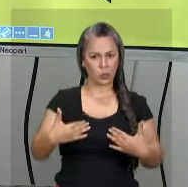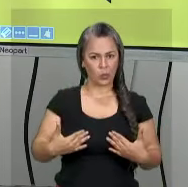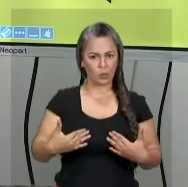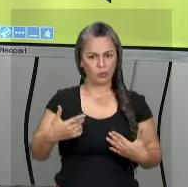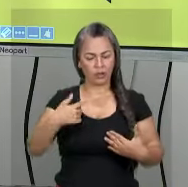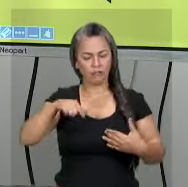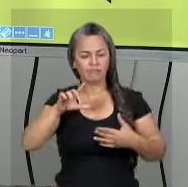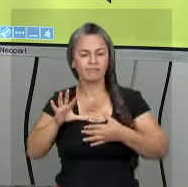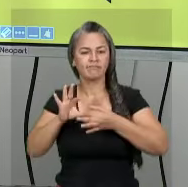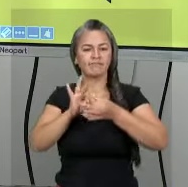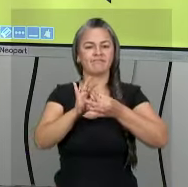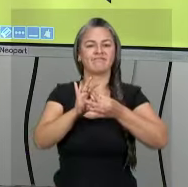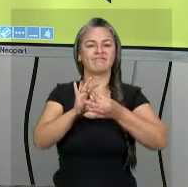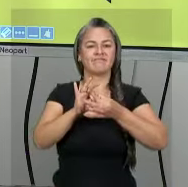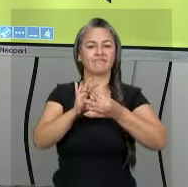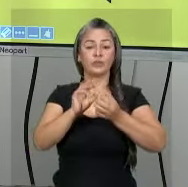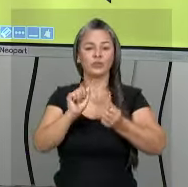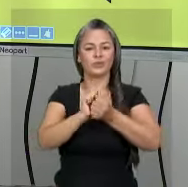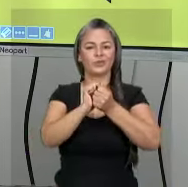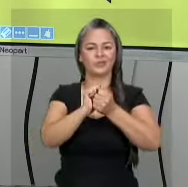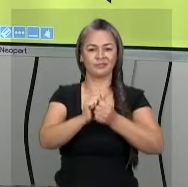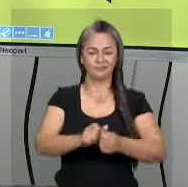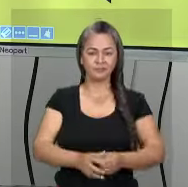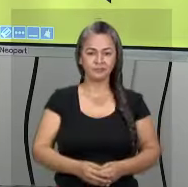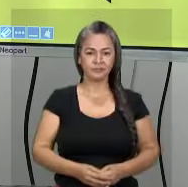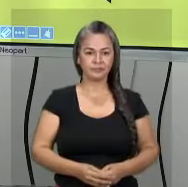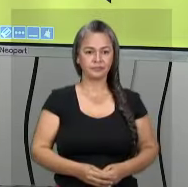tudo interage ao mesmo tempo.